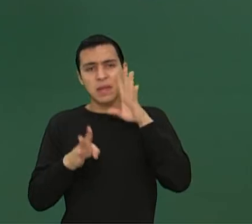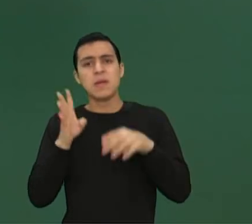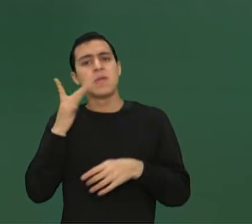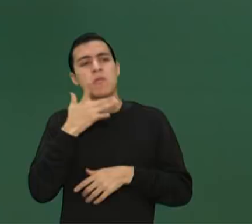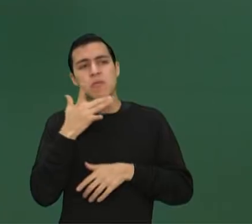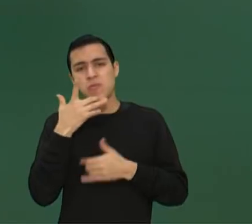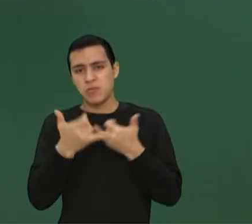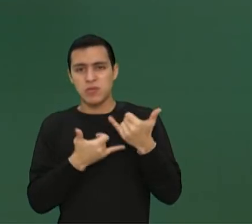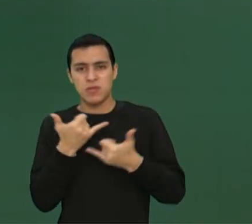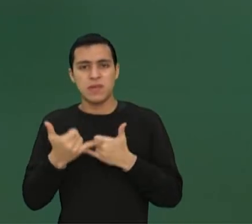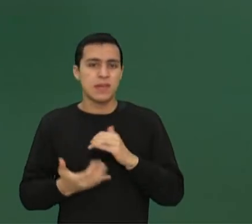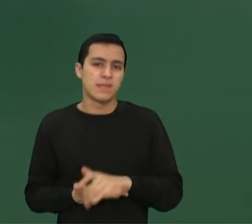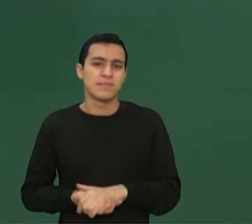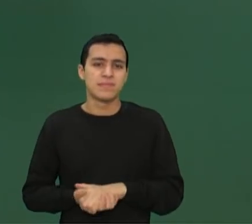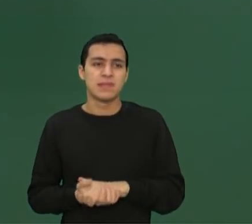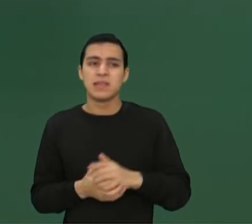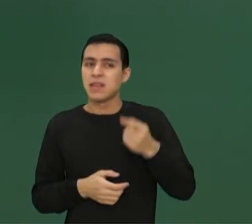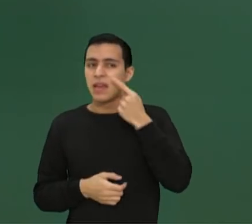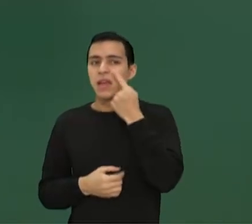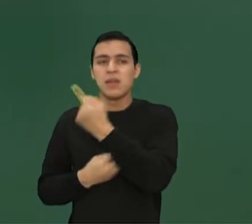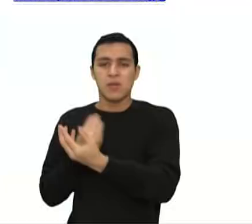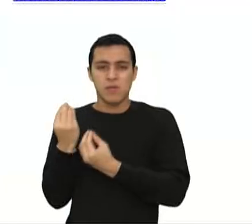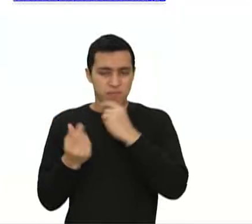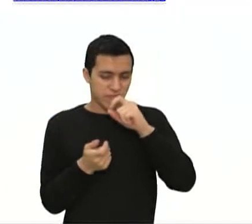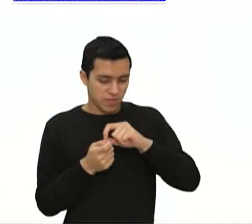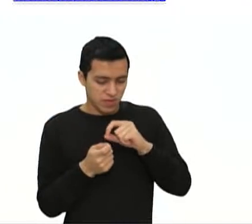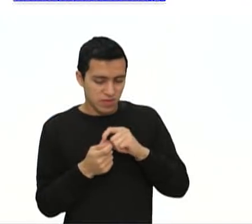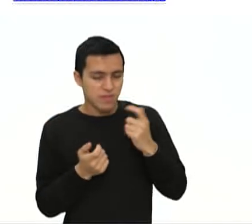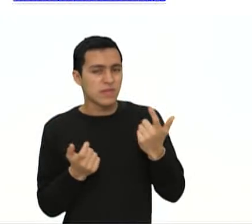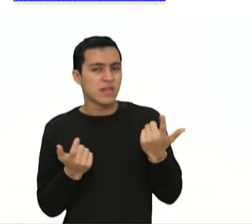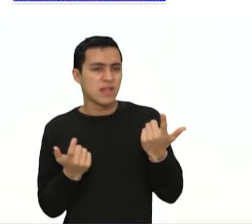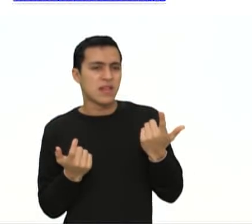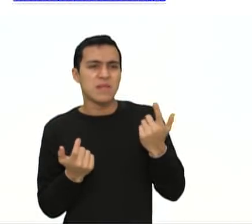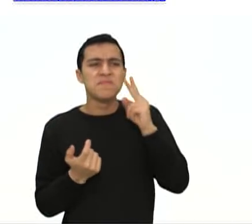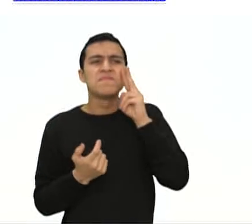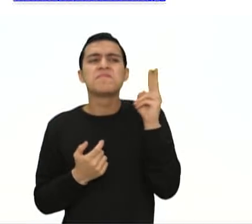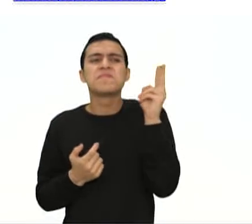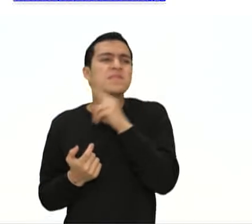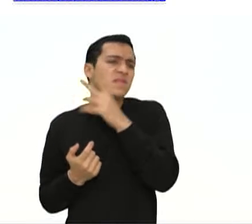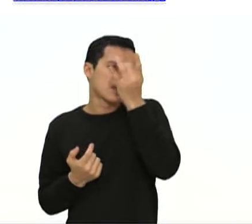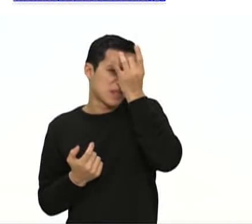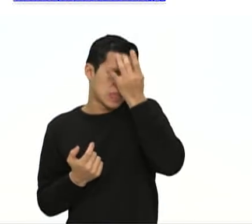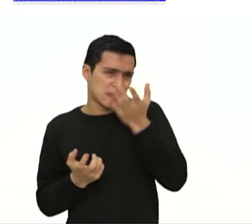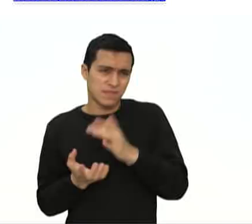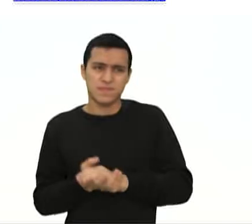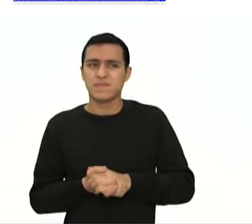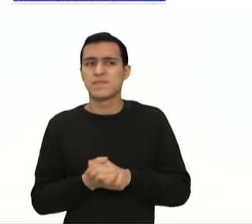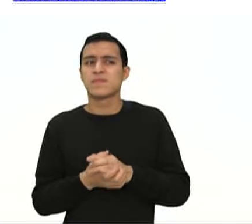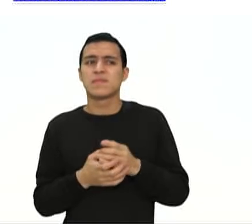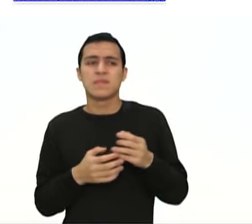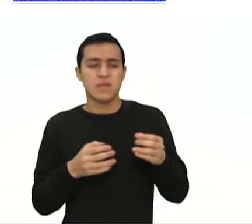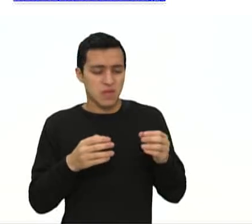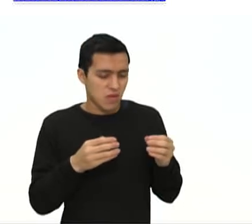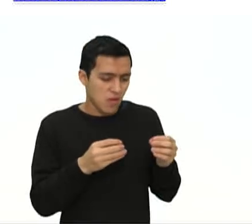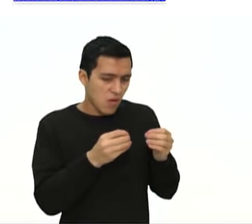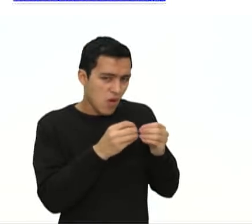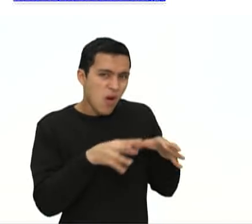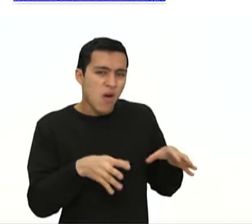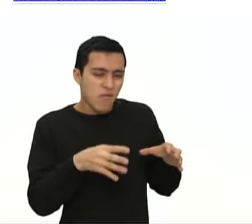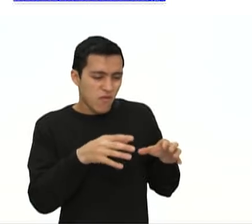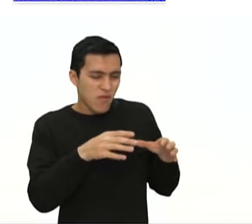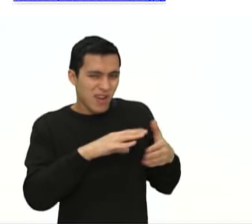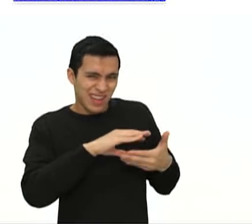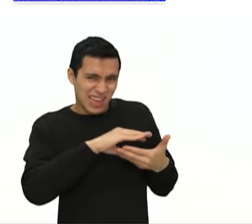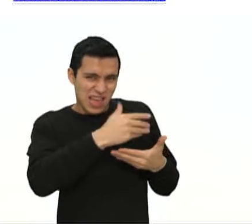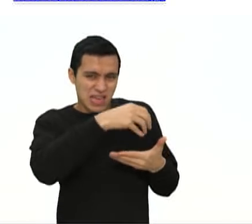gostoso de jogar. Aqui a confecção do tabuleiro, como eu falei, só da gente olhar lá já era fácil, né? Então a caixinha do ovo, aqui foi